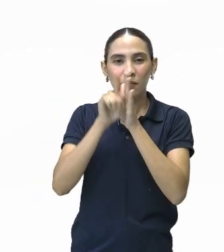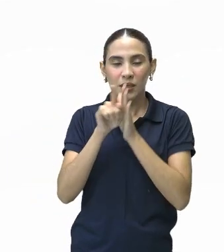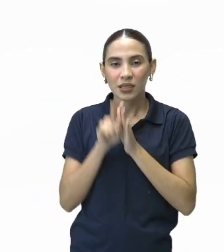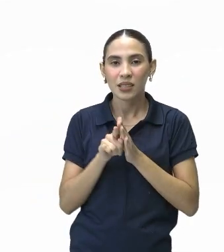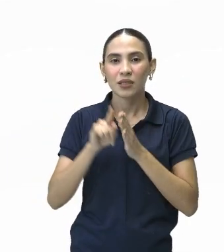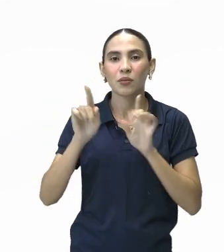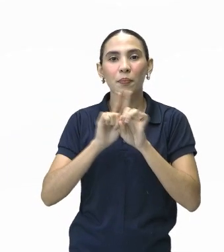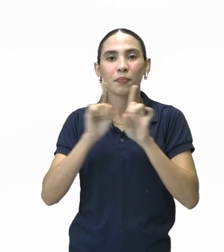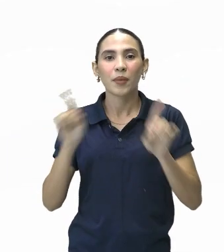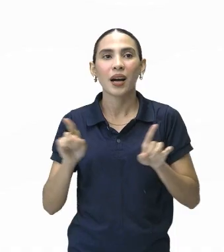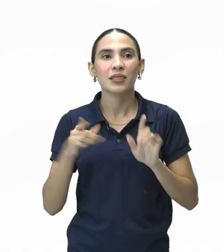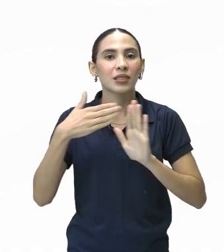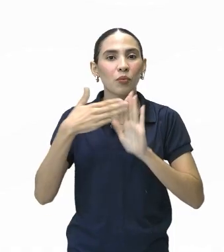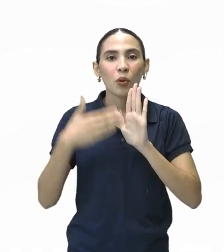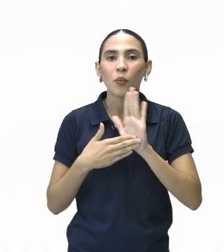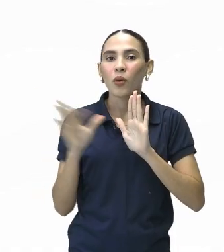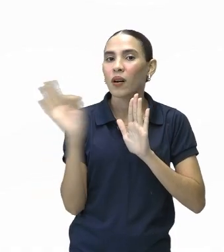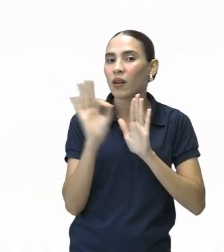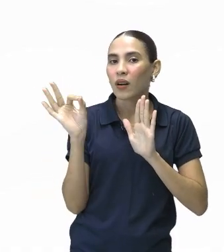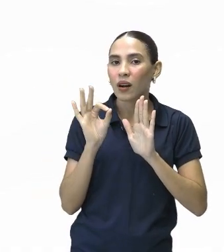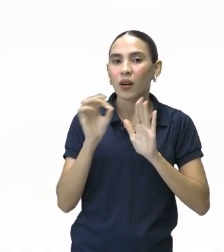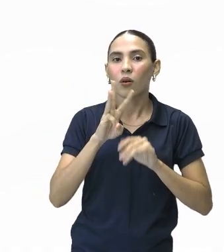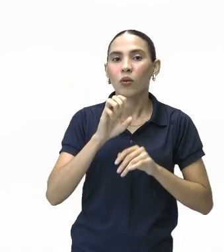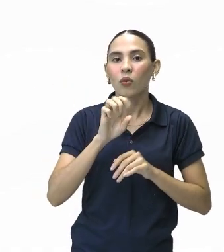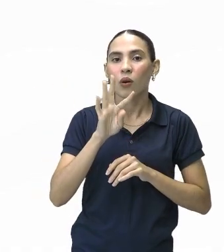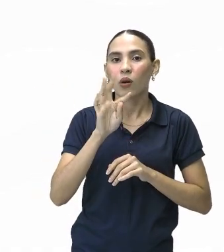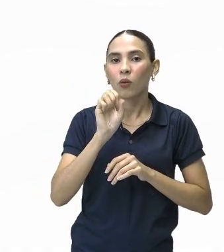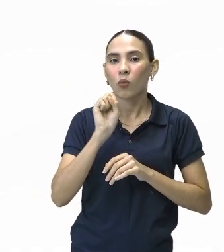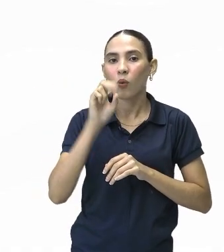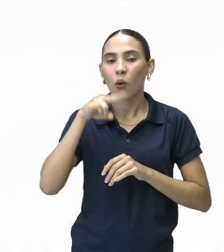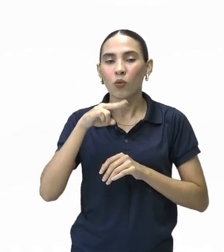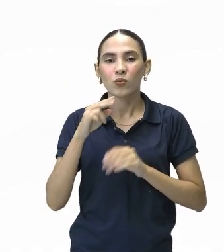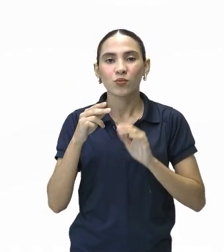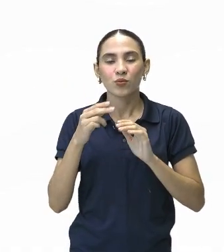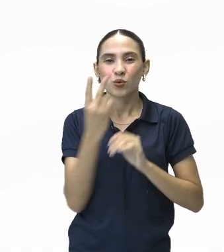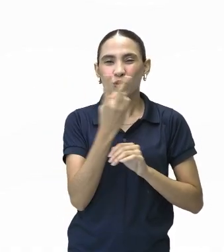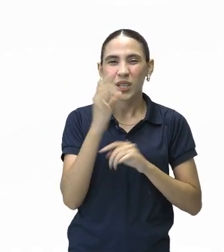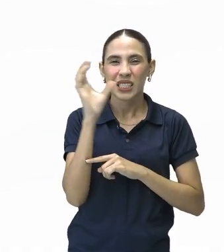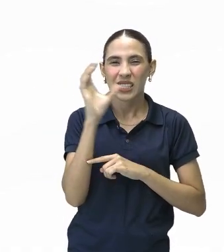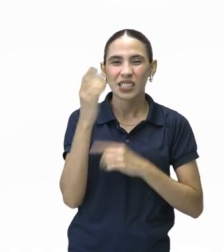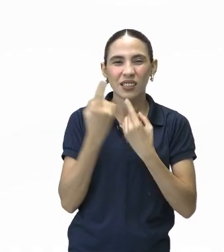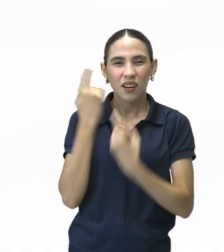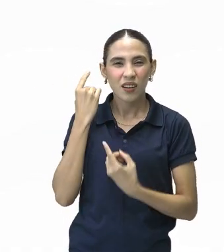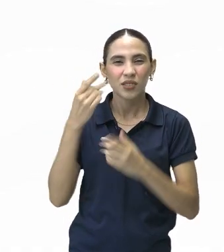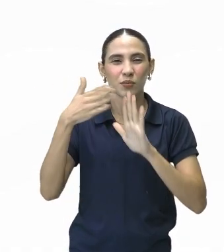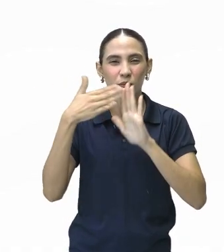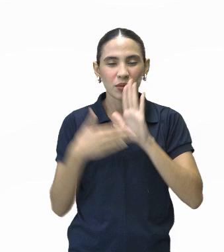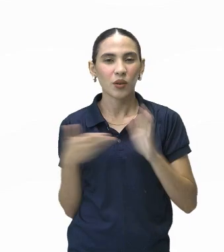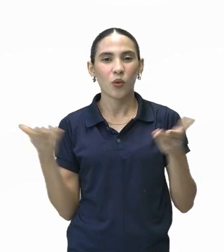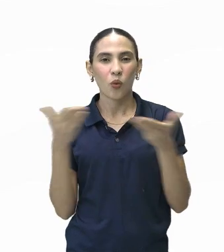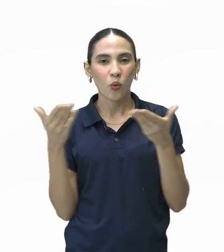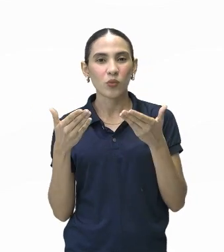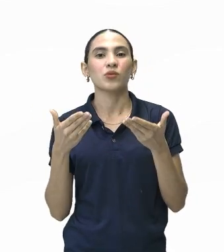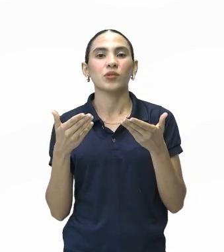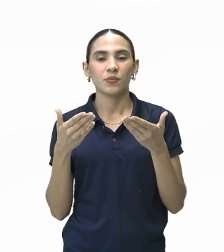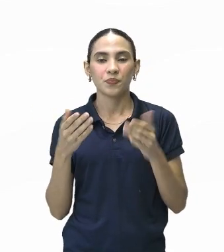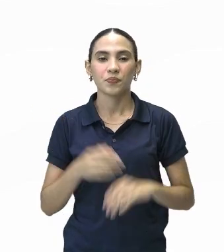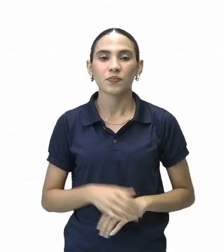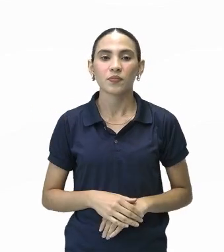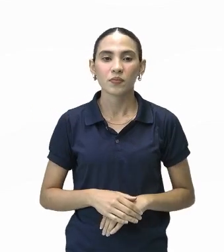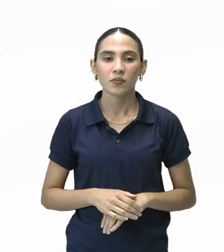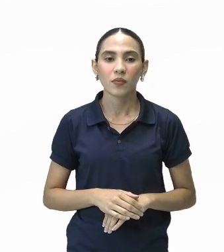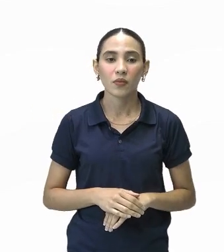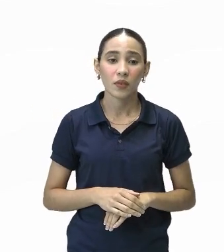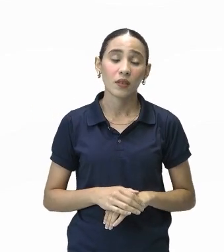porém, ela não propôs a estrutura que Watson e Crick propuseram, que é a estrutura que nós conhecemos hoje em dia.